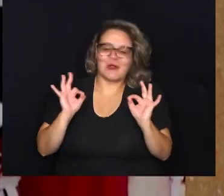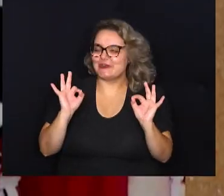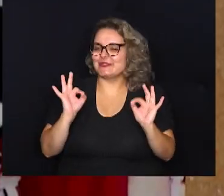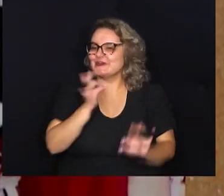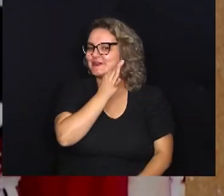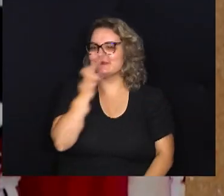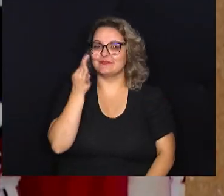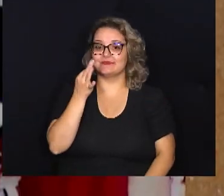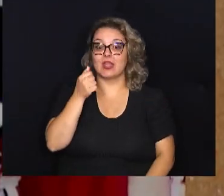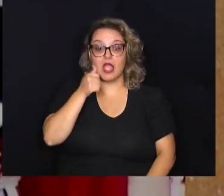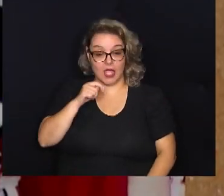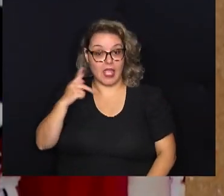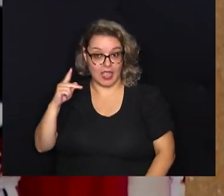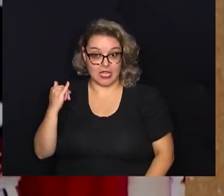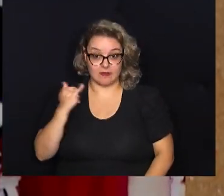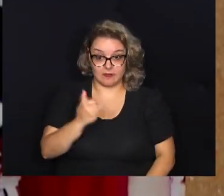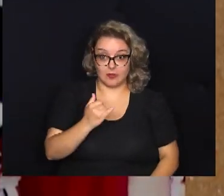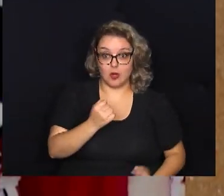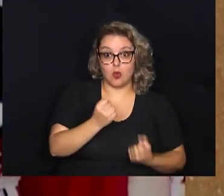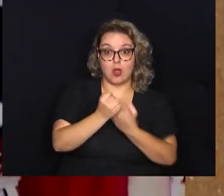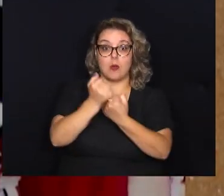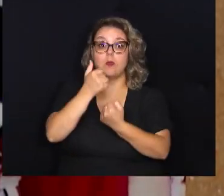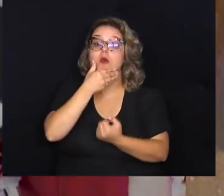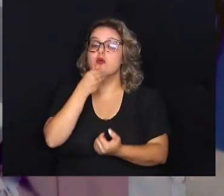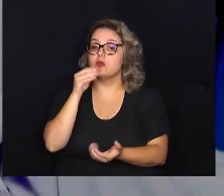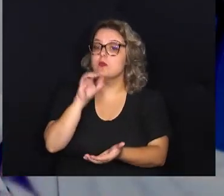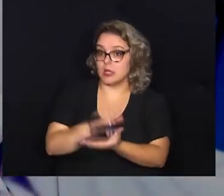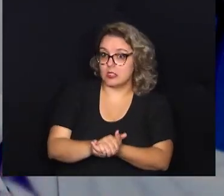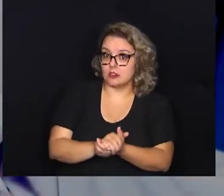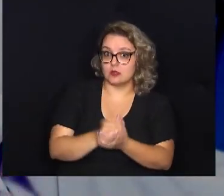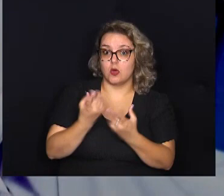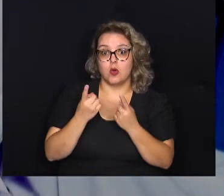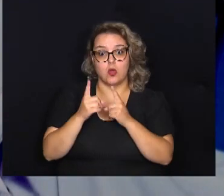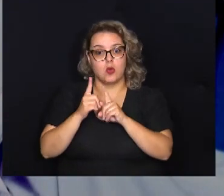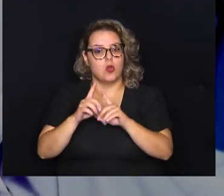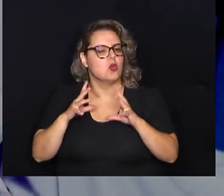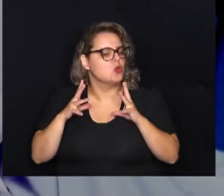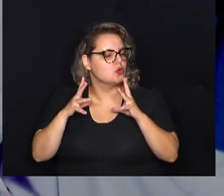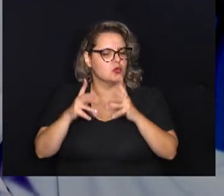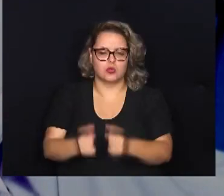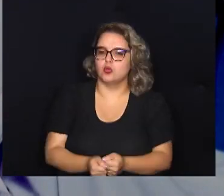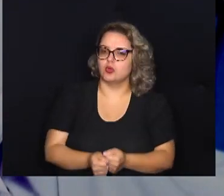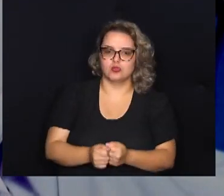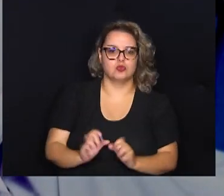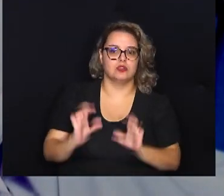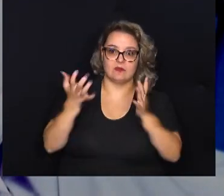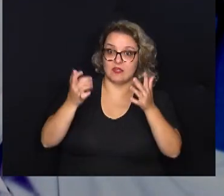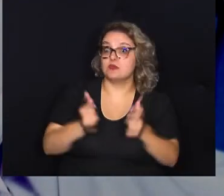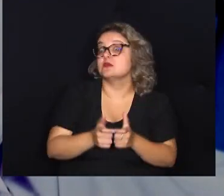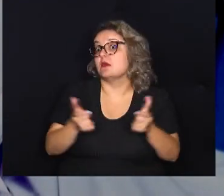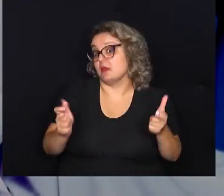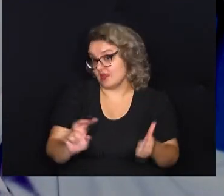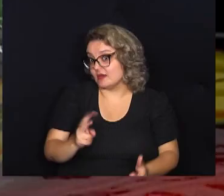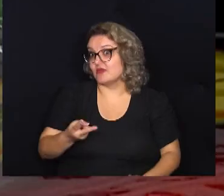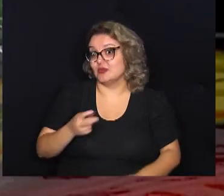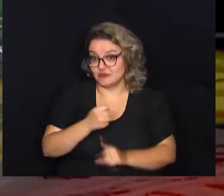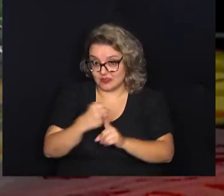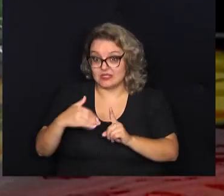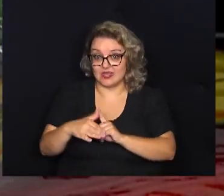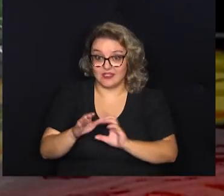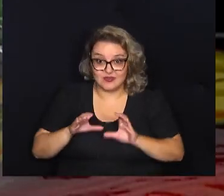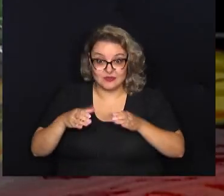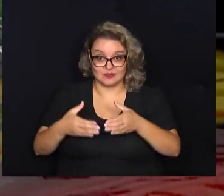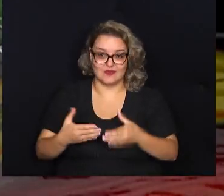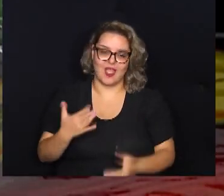Ela conta que teve sempre o apoio do marido, que a acompanhava em grande parte das atividades sociais do clube. O